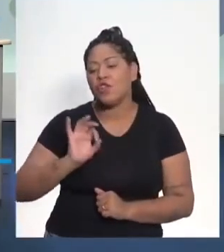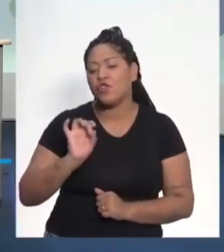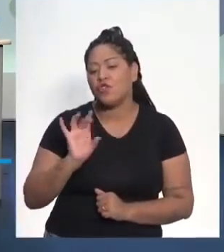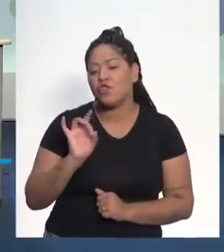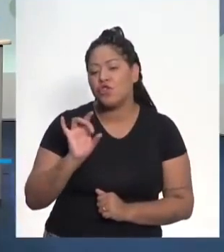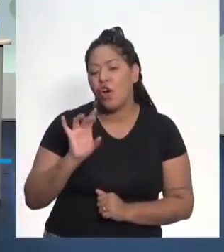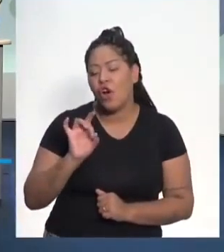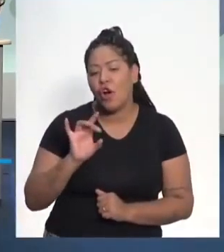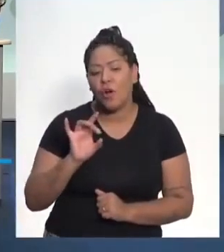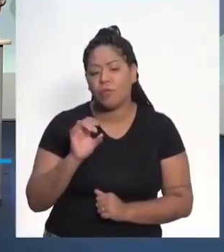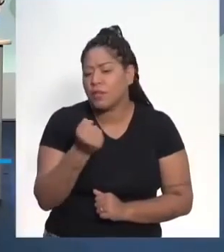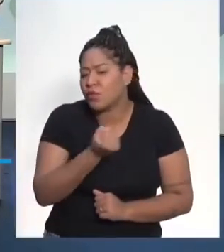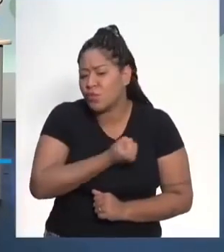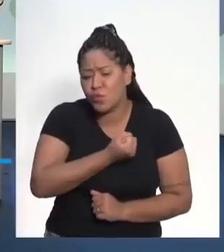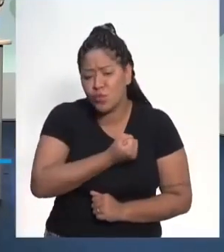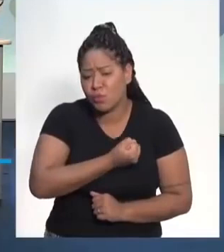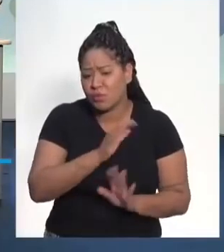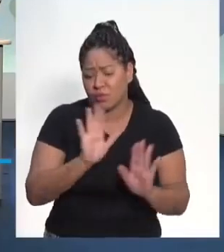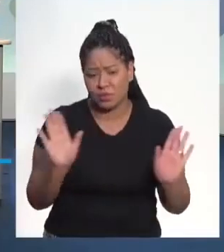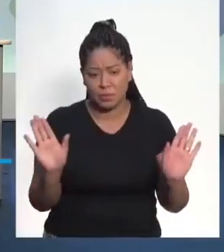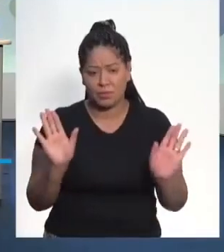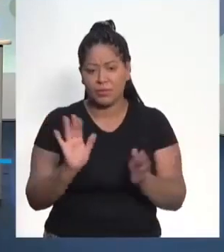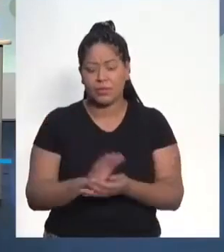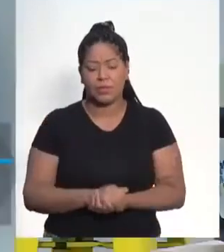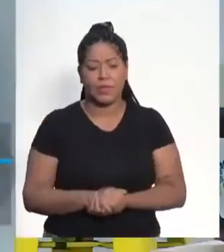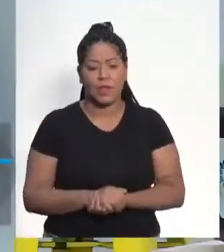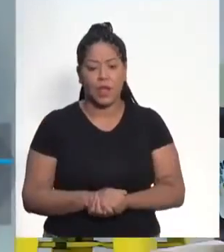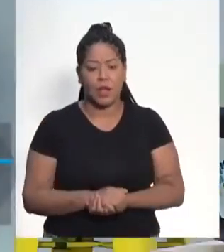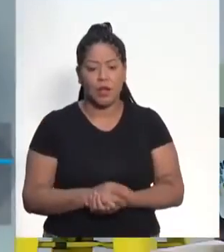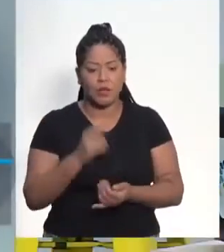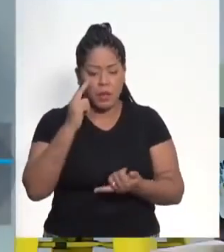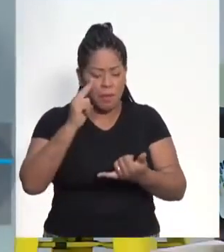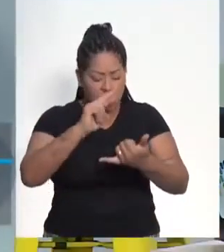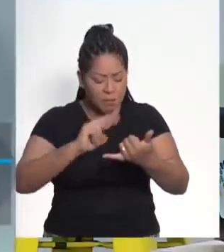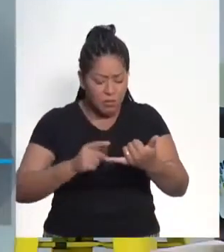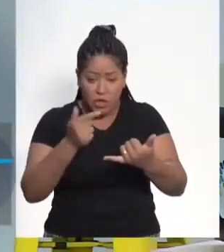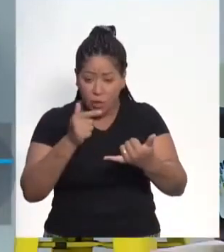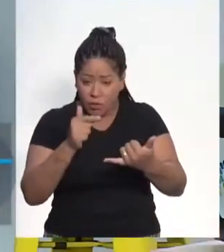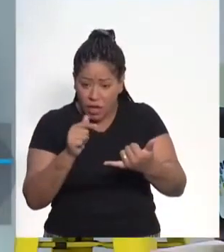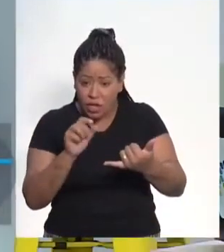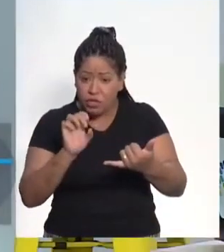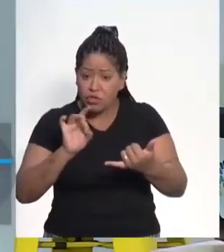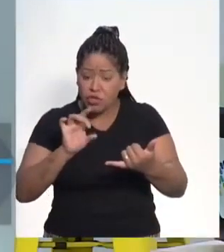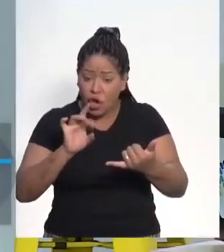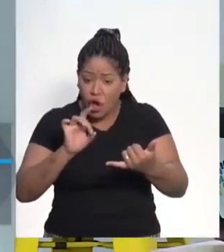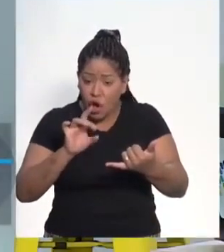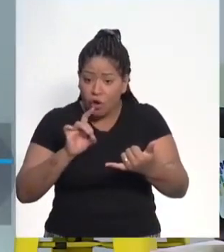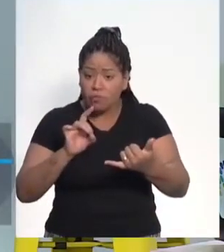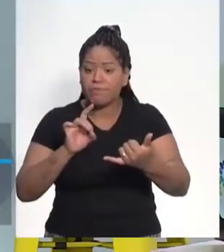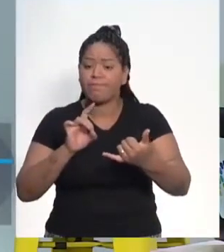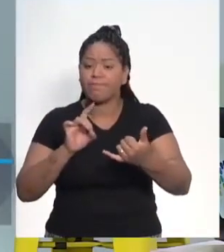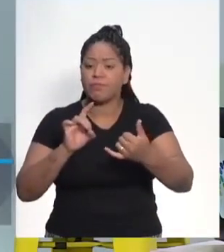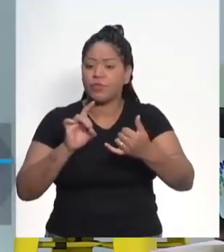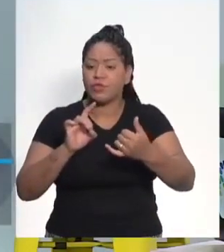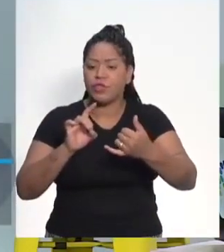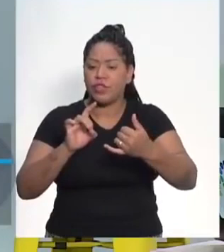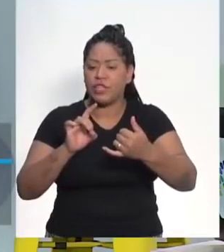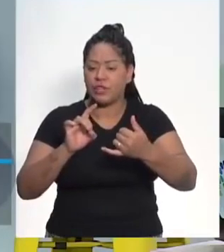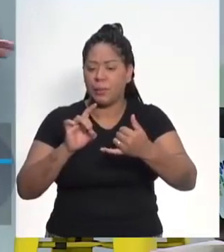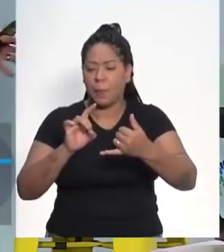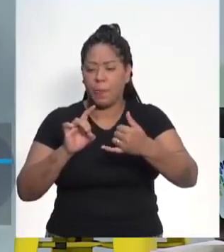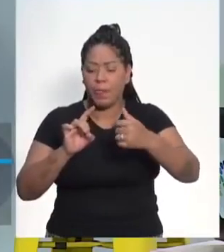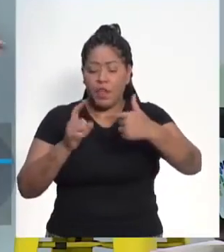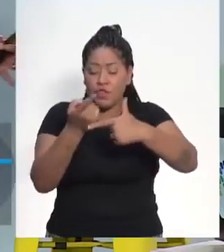Tá? Literalmente. Tecladas, né? Porque se você não tiver esse símbolo aí, você vai, aperta, divide por 100 e igual. Ou